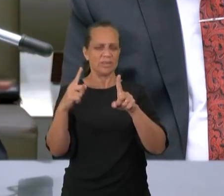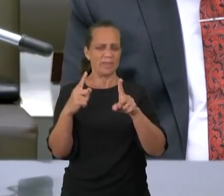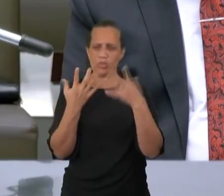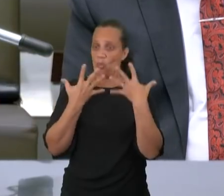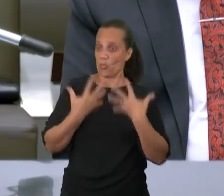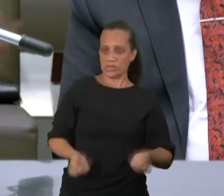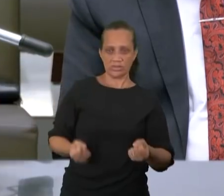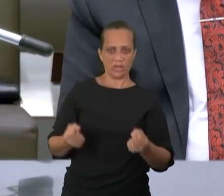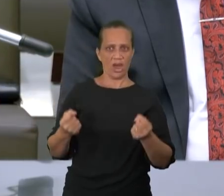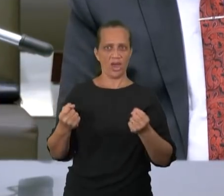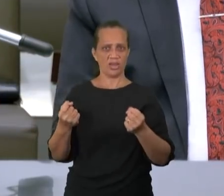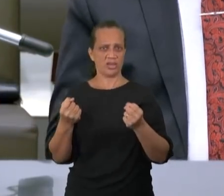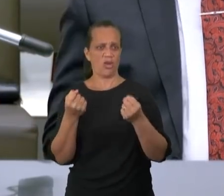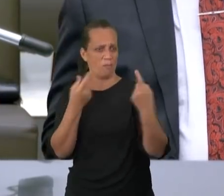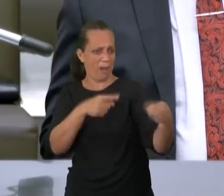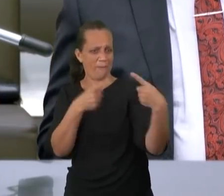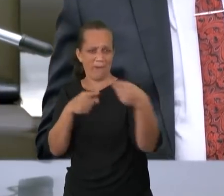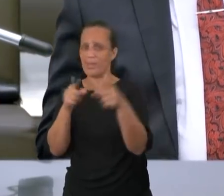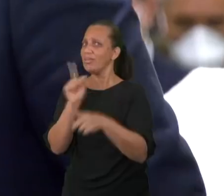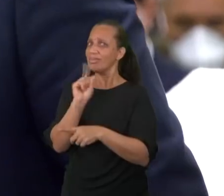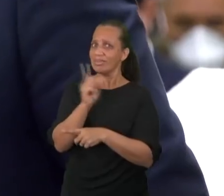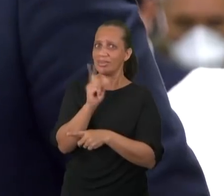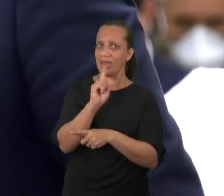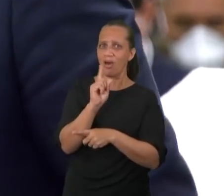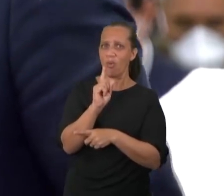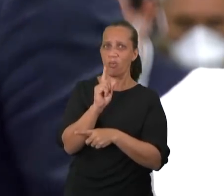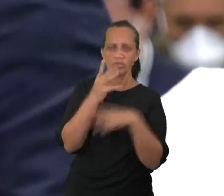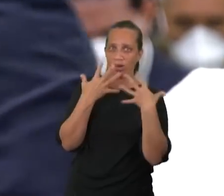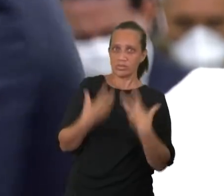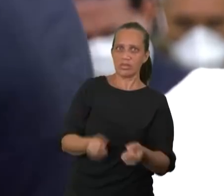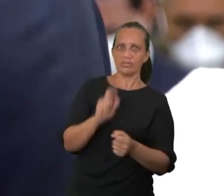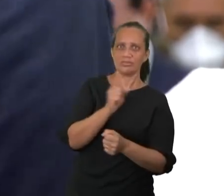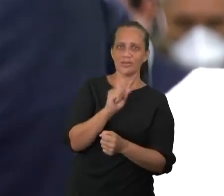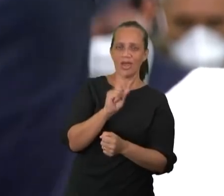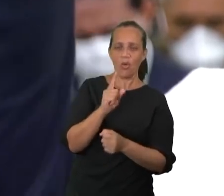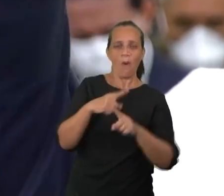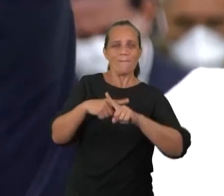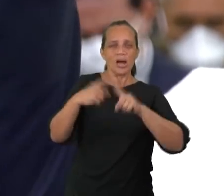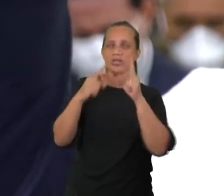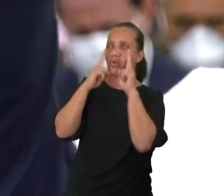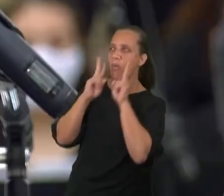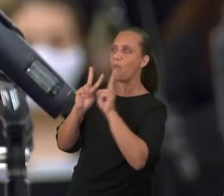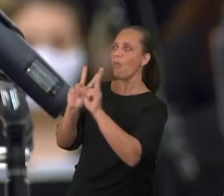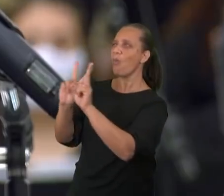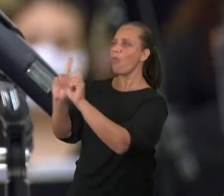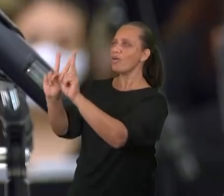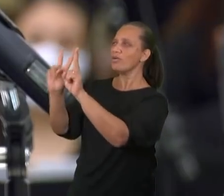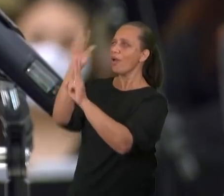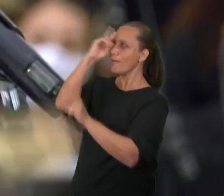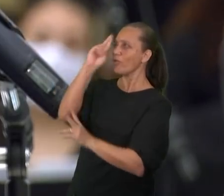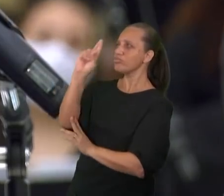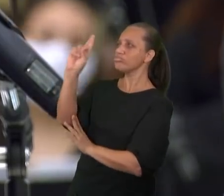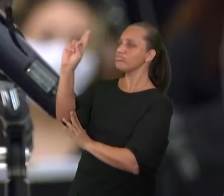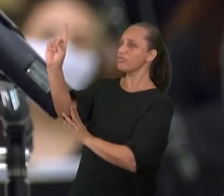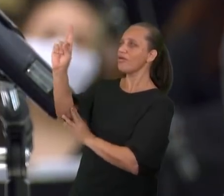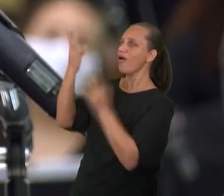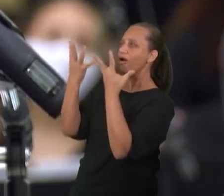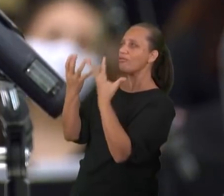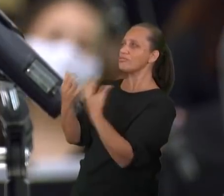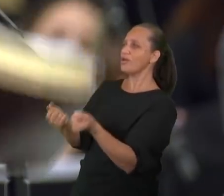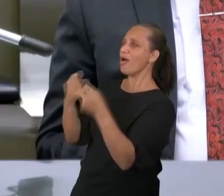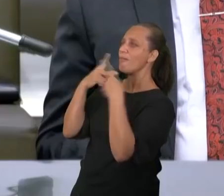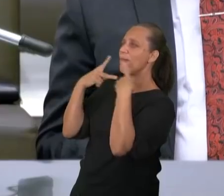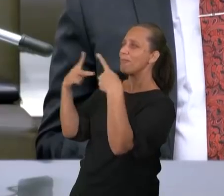Penina. Não se impressione com o equívoco de Eli. Mas olha para o céu, olha para o Senhor. Recebe a palavra, vive